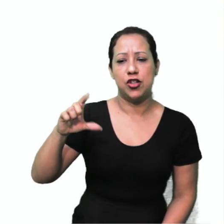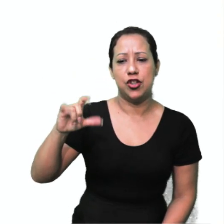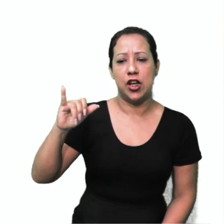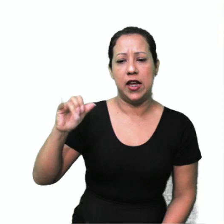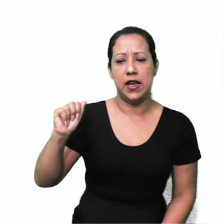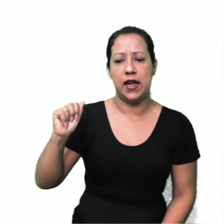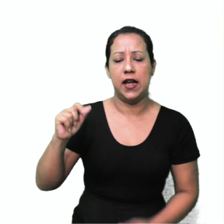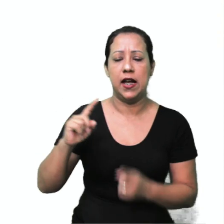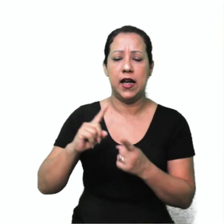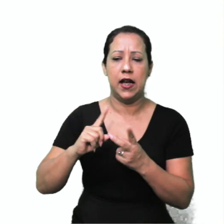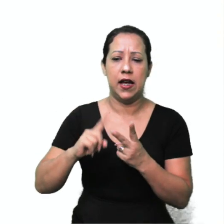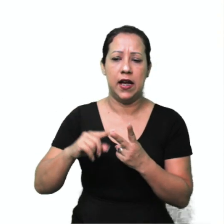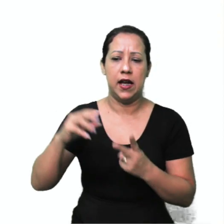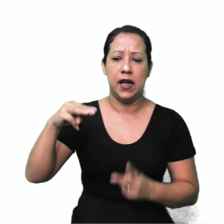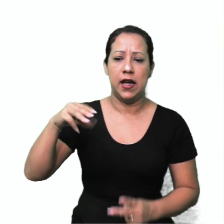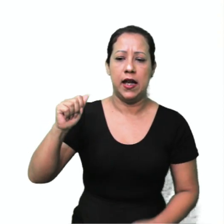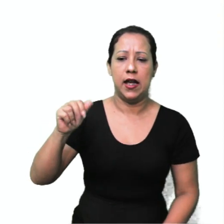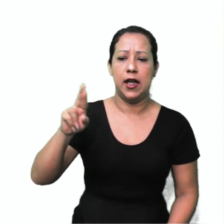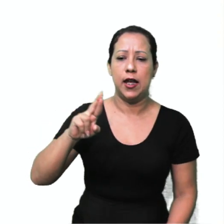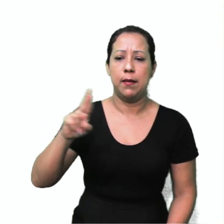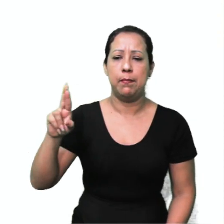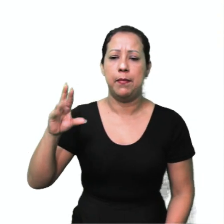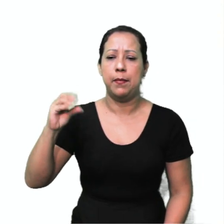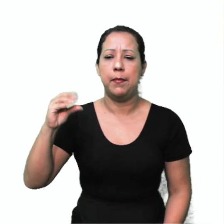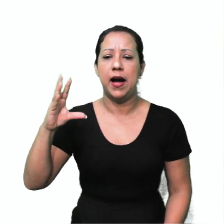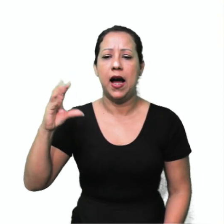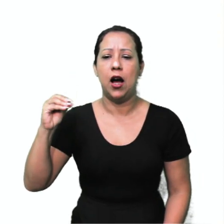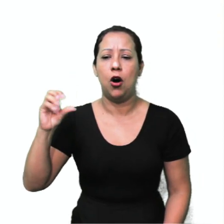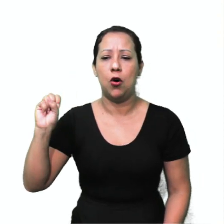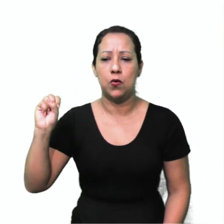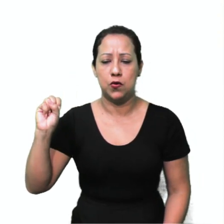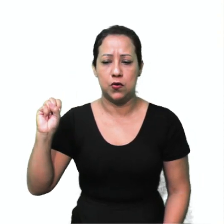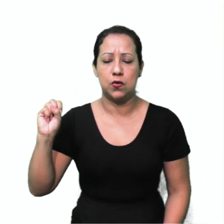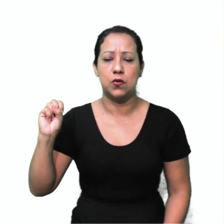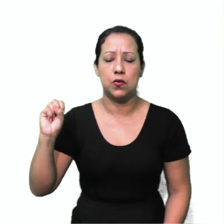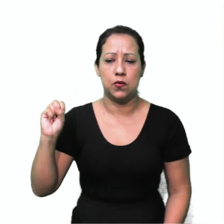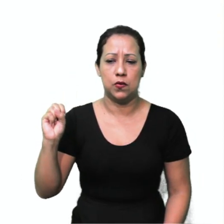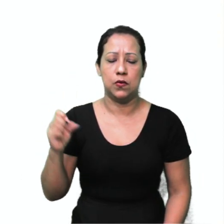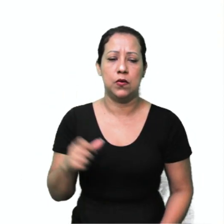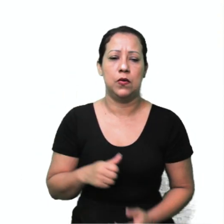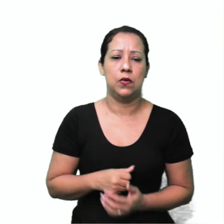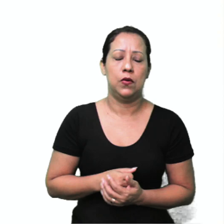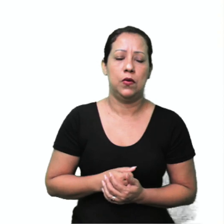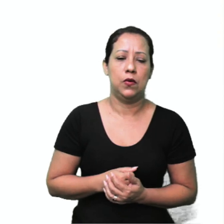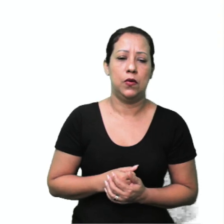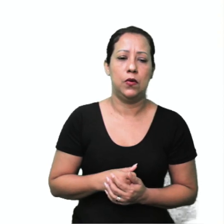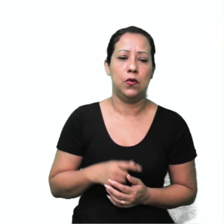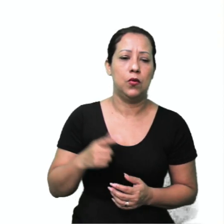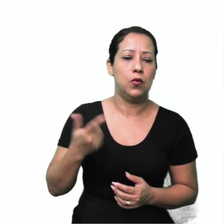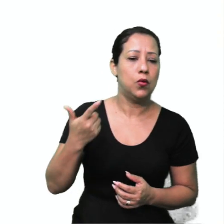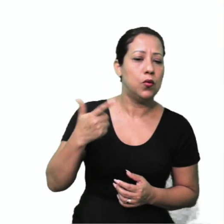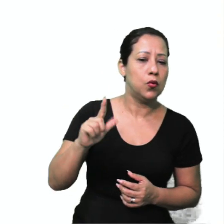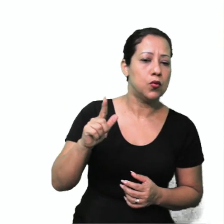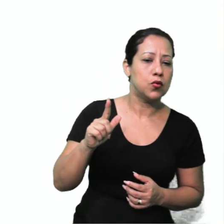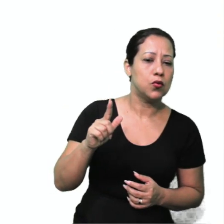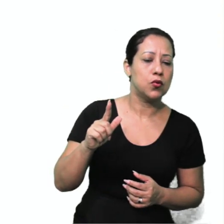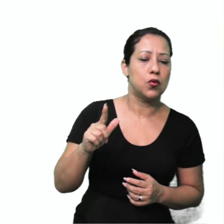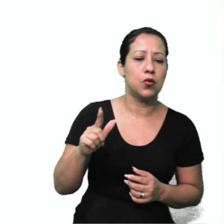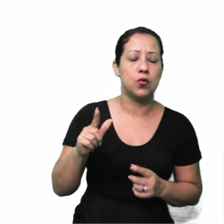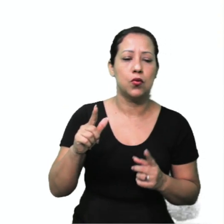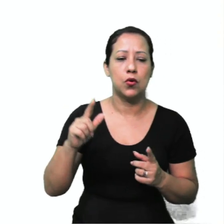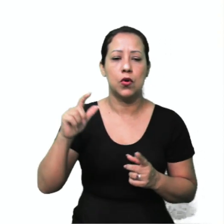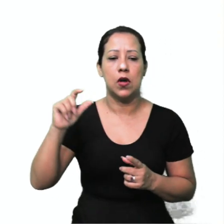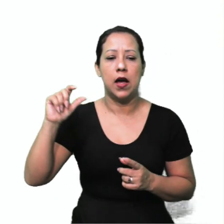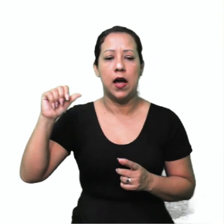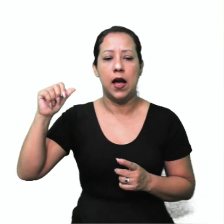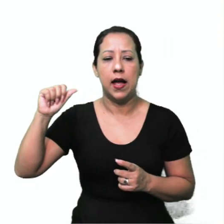dois países foram colonizados por a França. Tá? O restante divide-se entre imigrantes da Ásia, da América e da